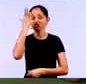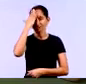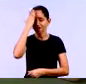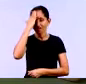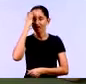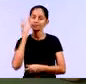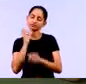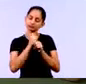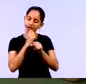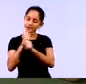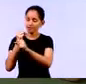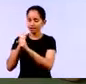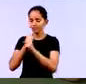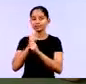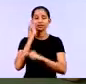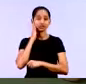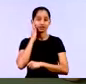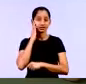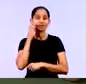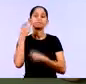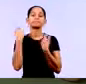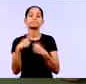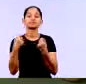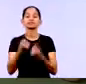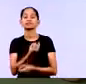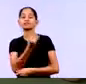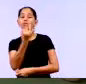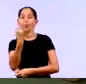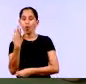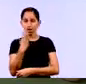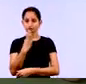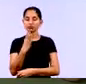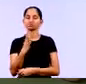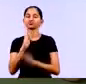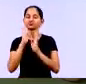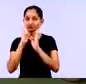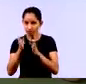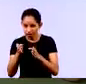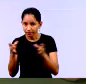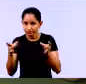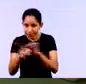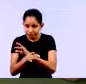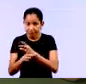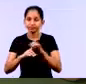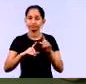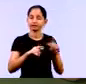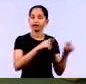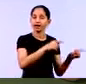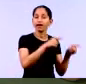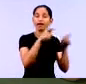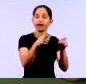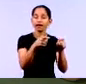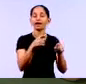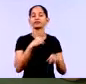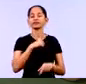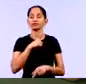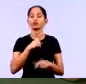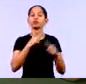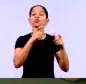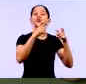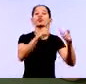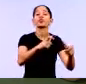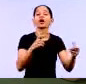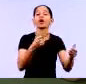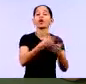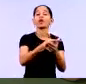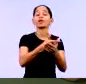tenho essa quantidade a produzir, se eu já sei a quantidade de matéria-prima que eu vou precisar, o que é que eu preciso